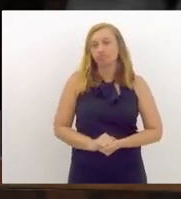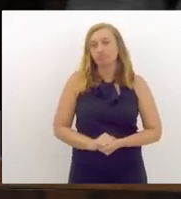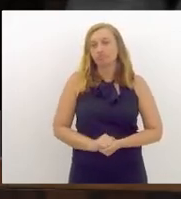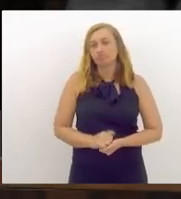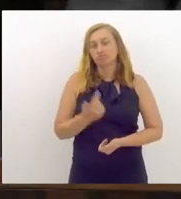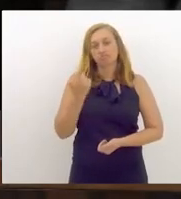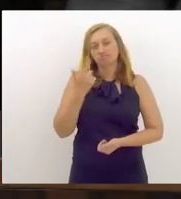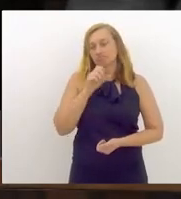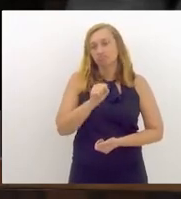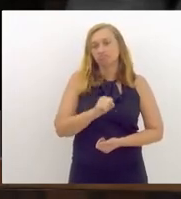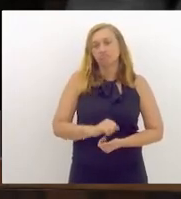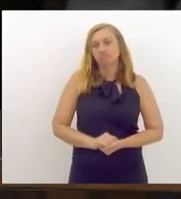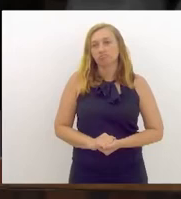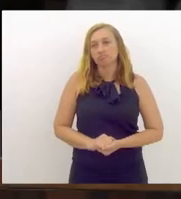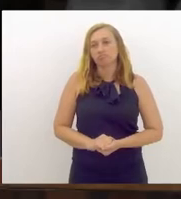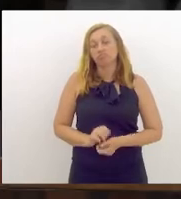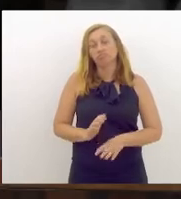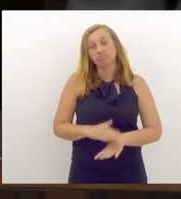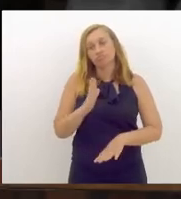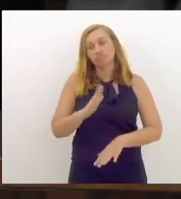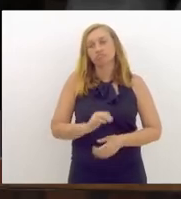gente não conseguiu mais